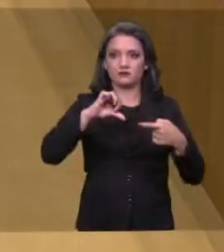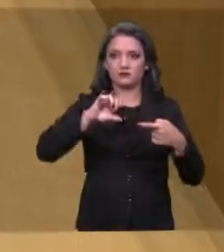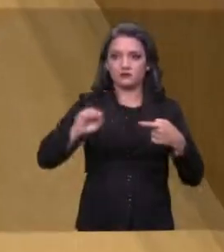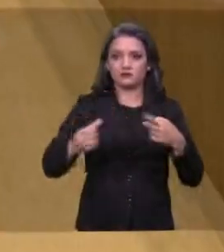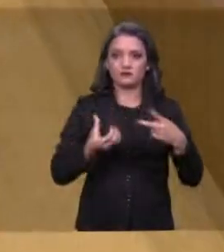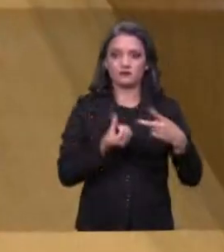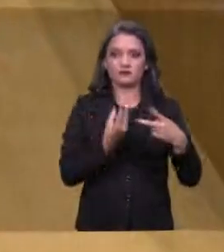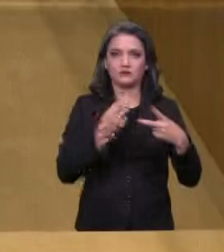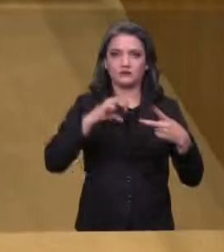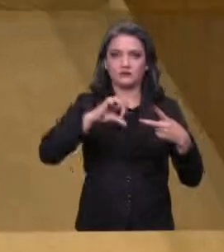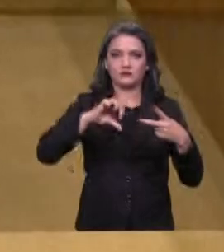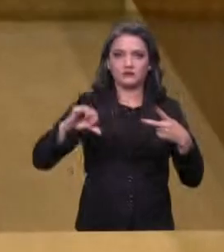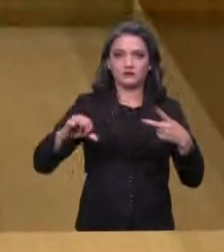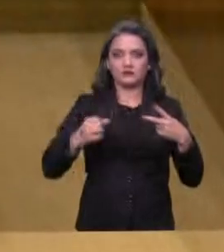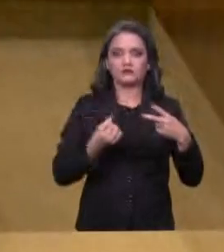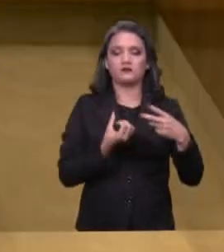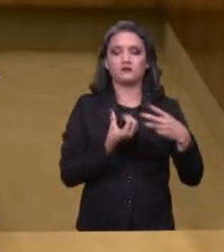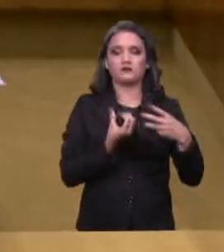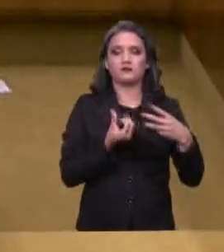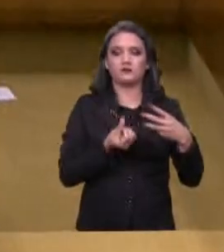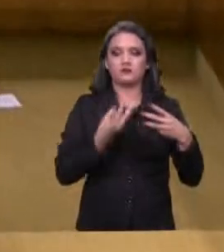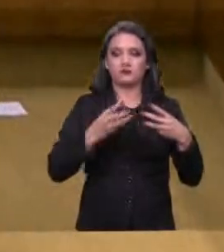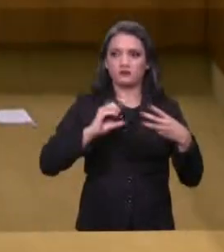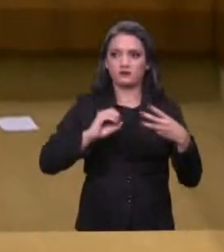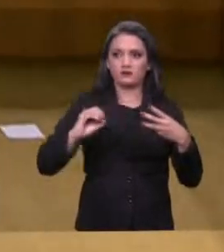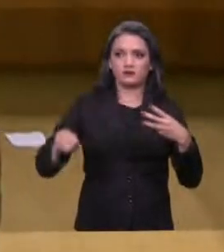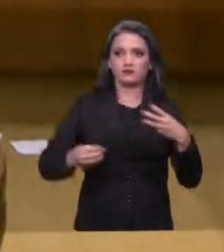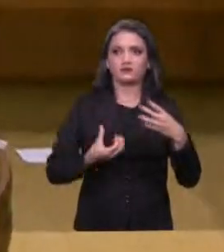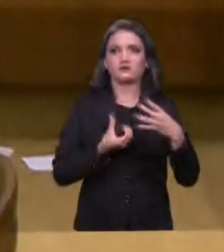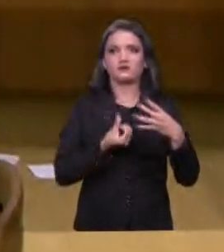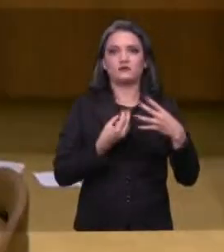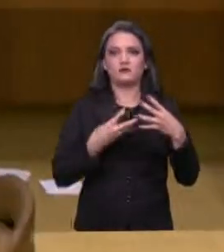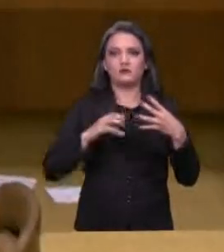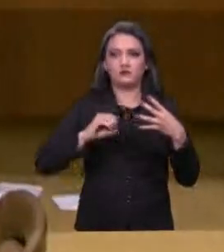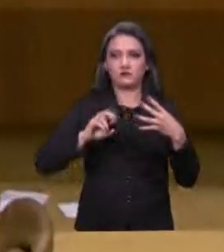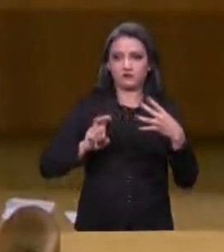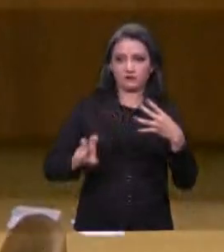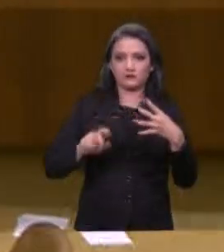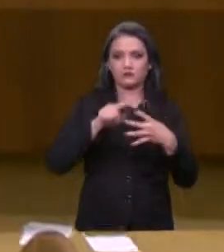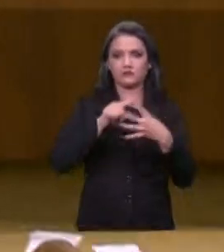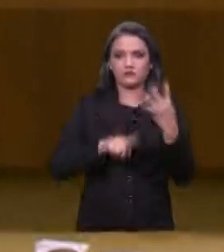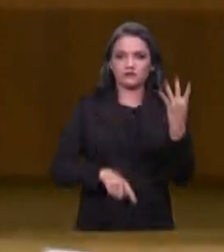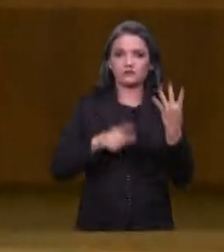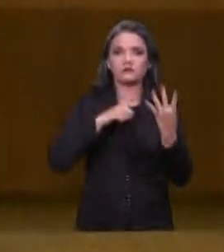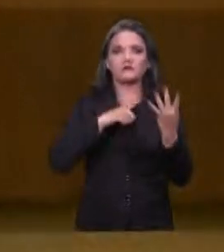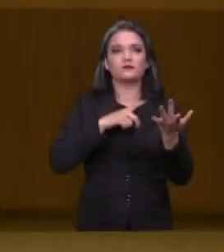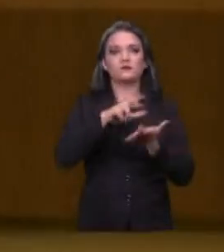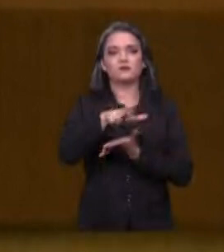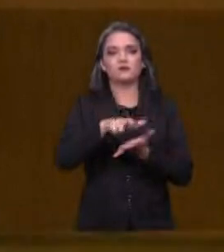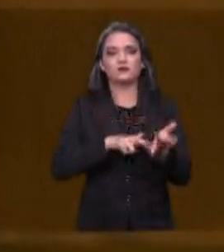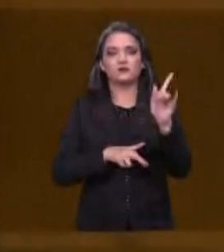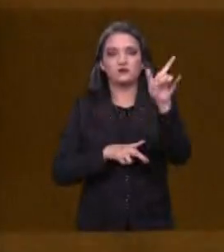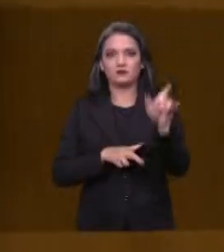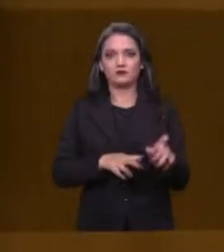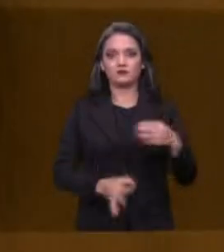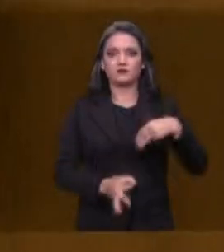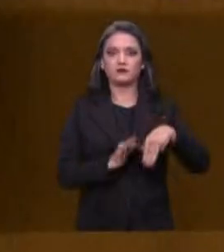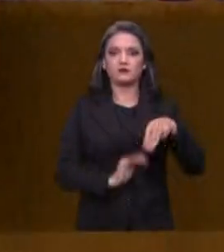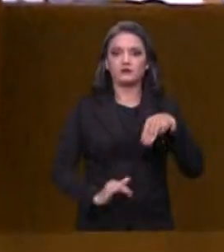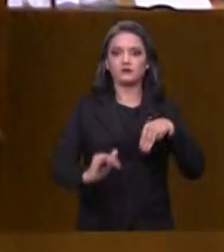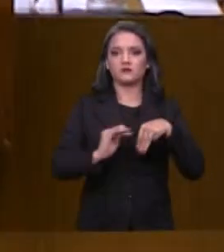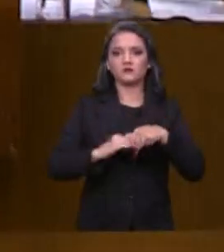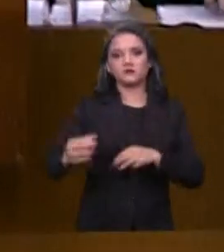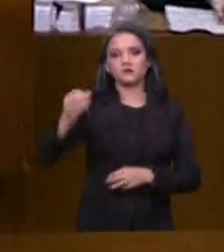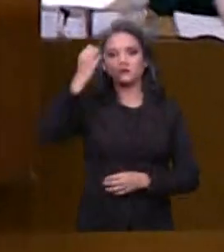6298, 6299, 6300 e 6305, todas sob a relatoria do ministro